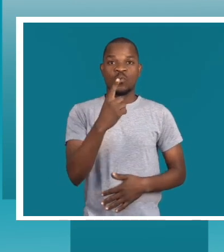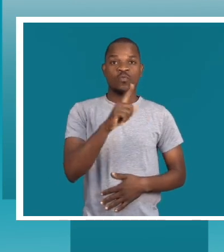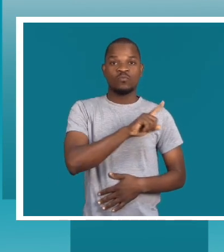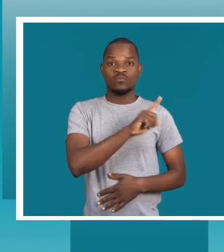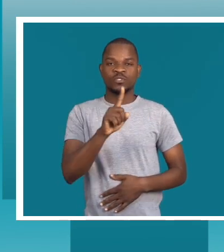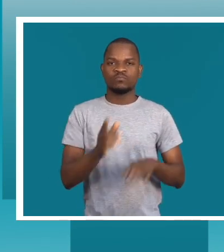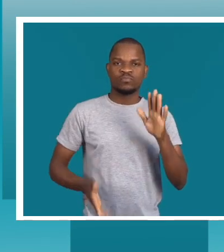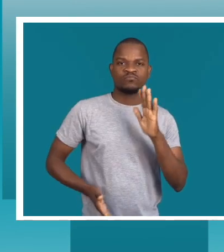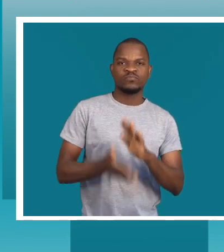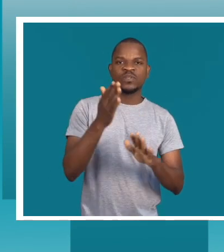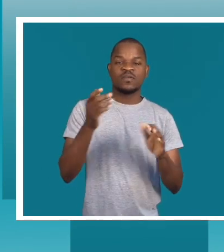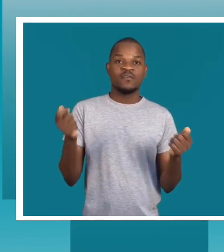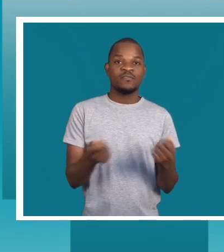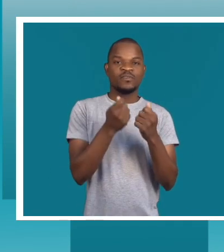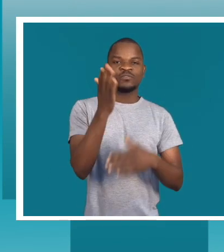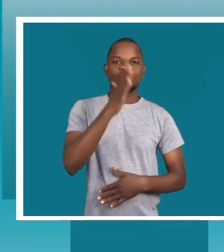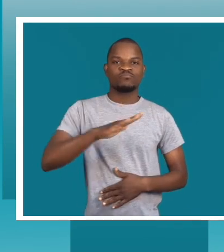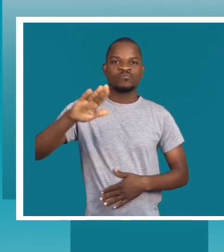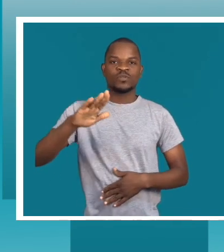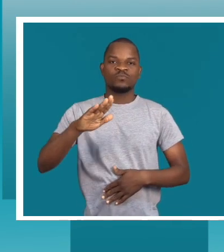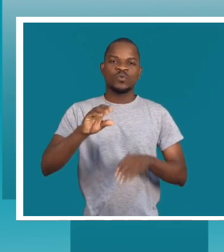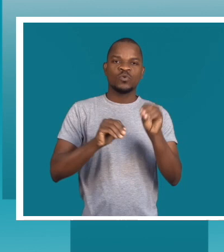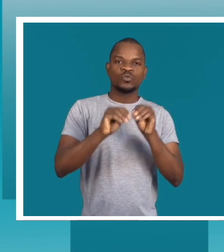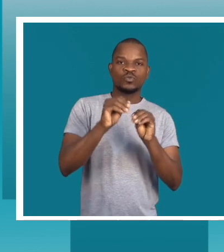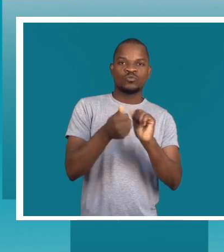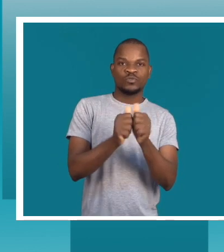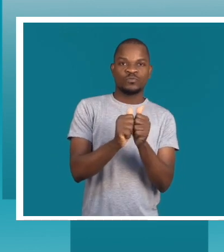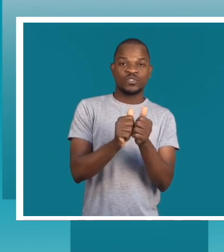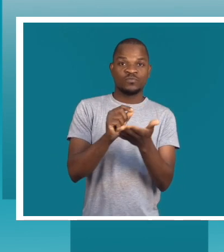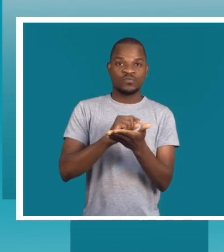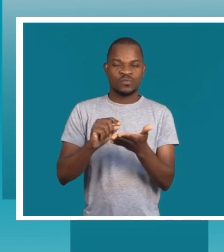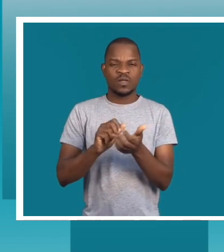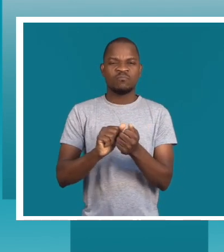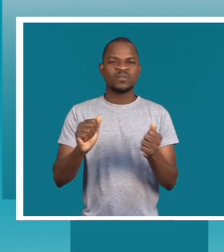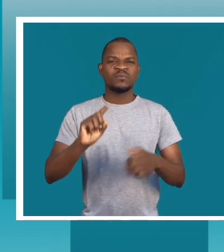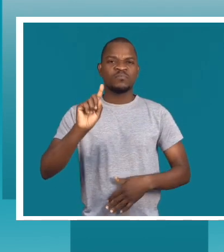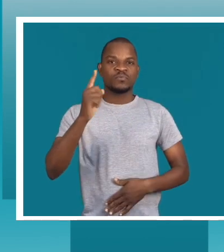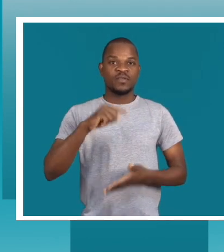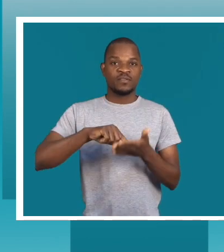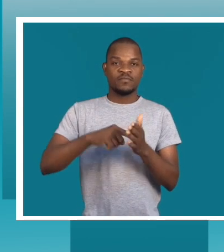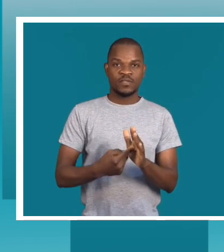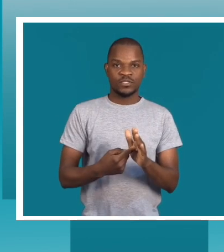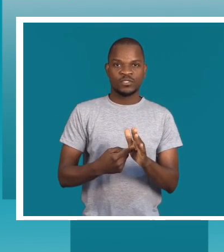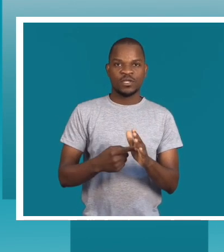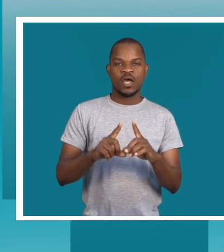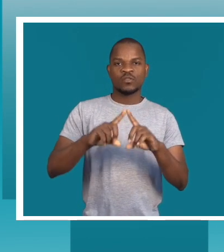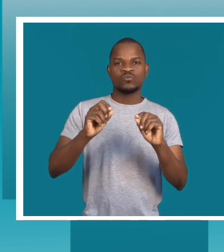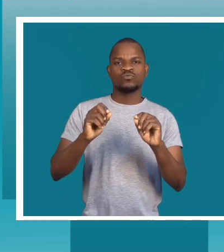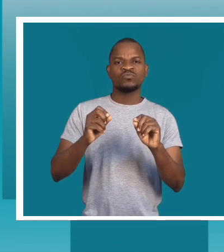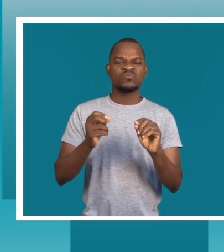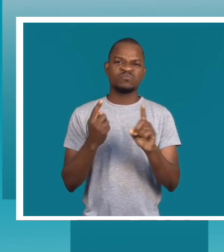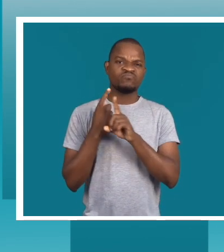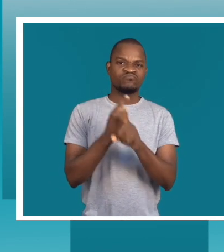para o início do Festival Nacional dos Jogos Desportivos Escolares, pela primeira vez nesta edição, haverá